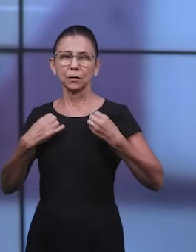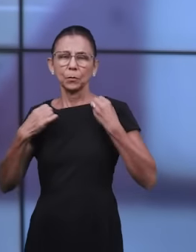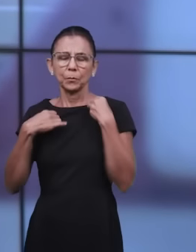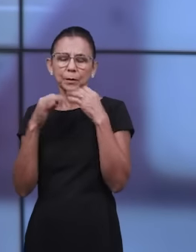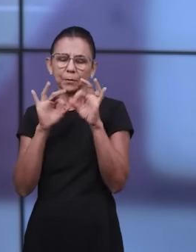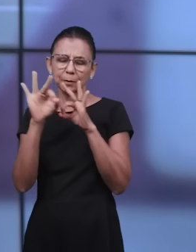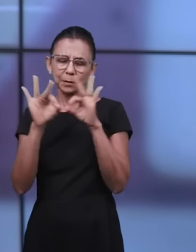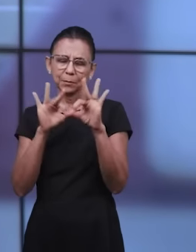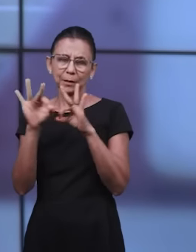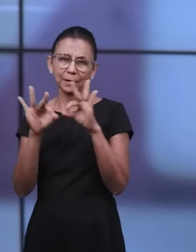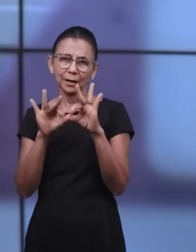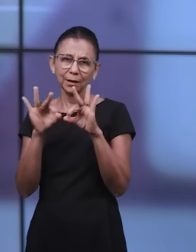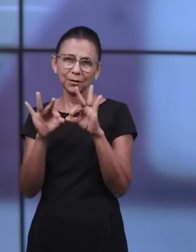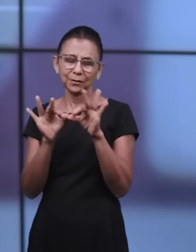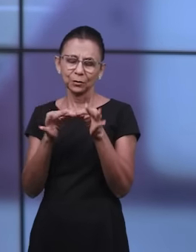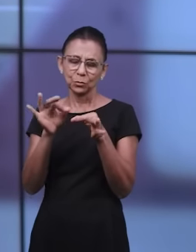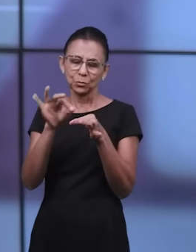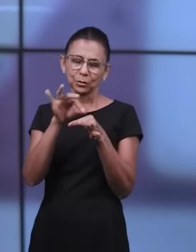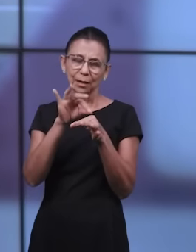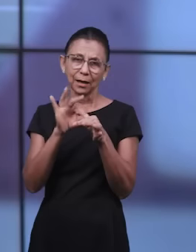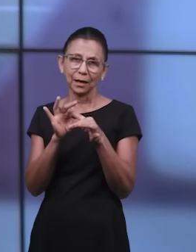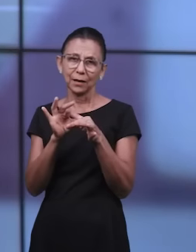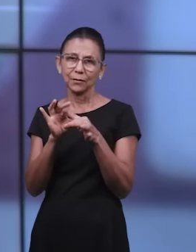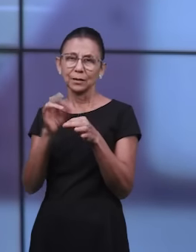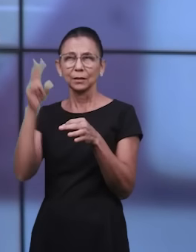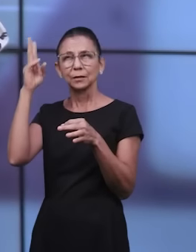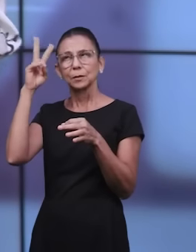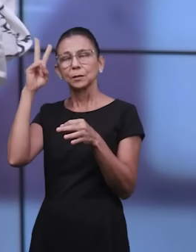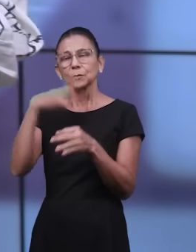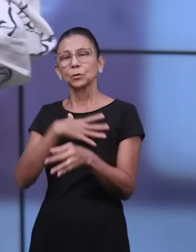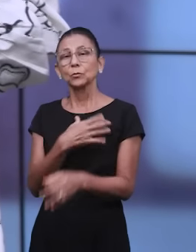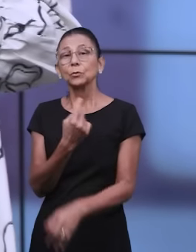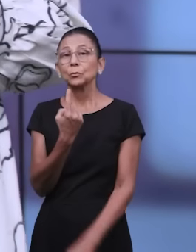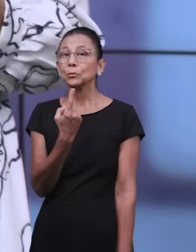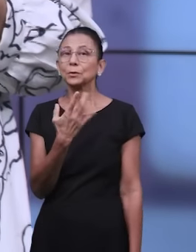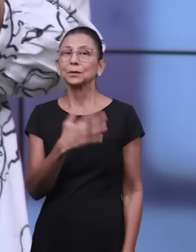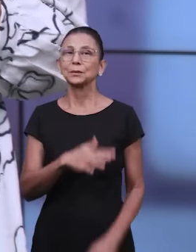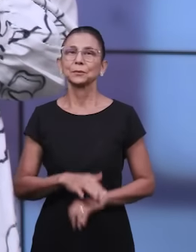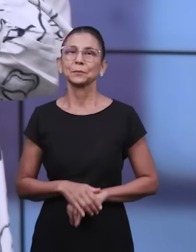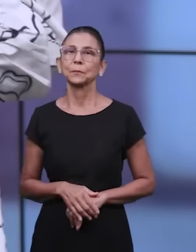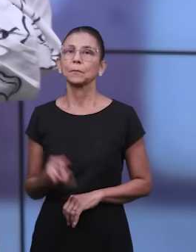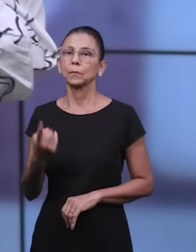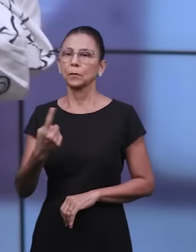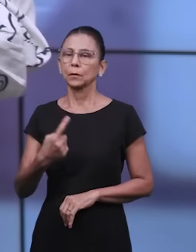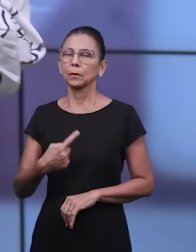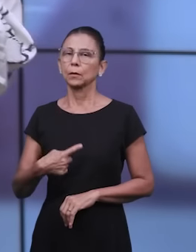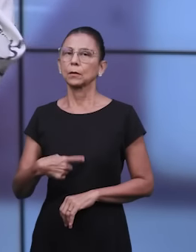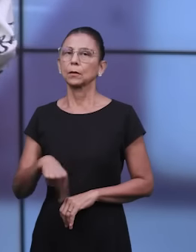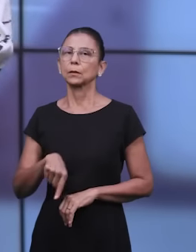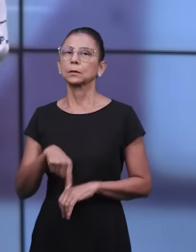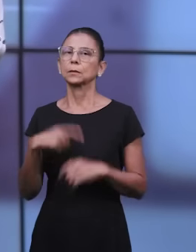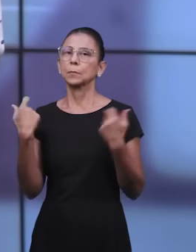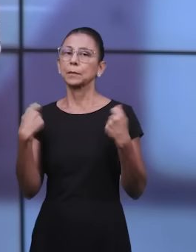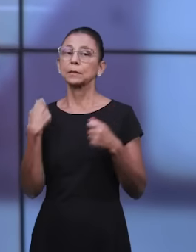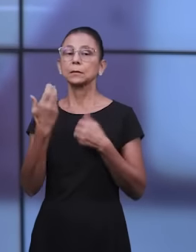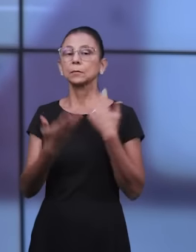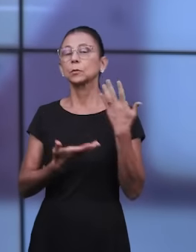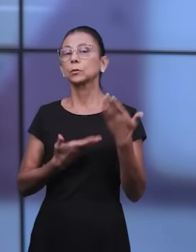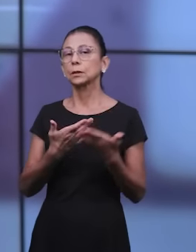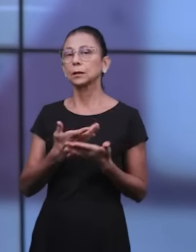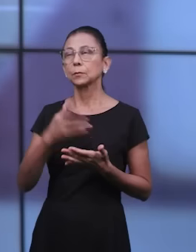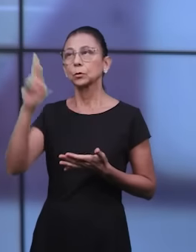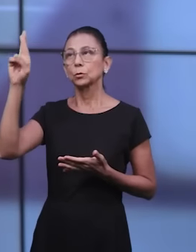acordava pensando no seu filho único. Também temos cuidado dos nossos filhos com a mesma dedicação. Eles são parte da obra